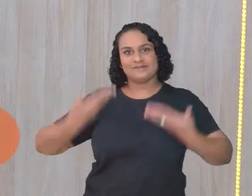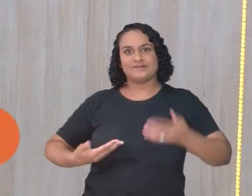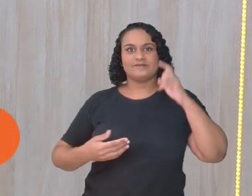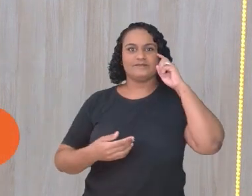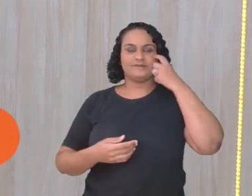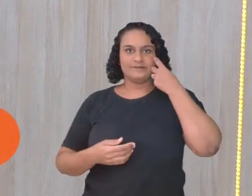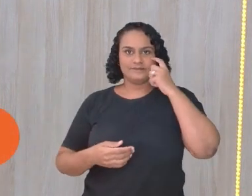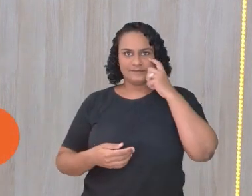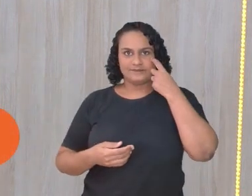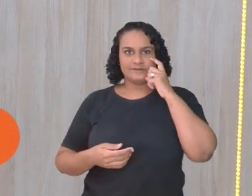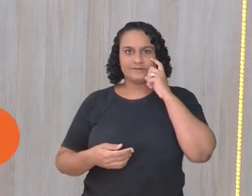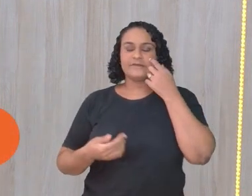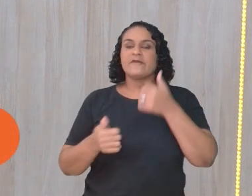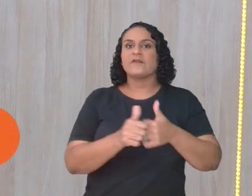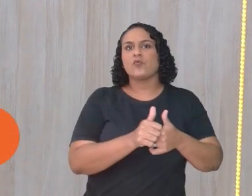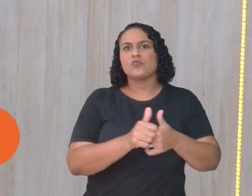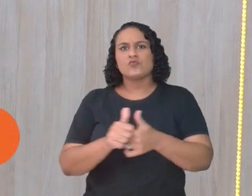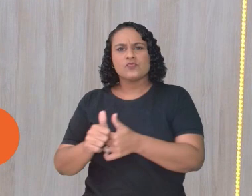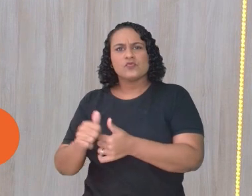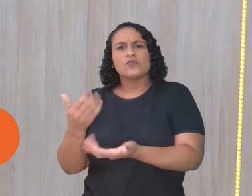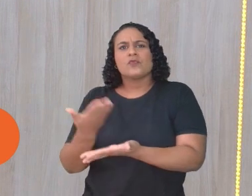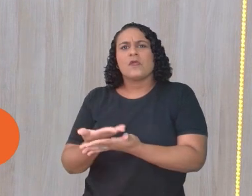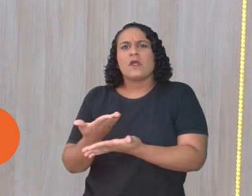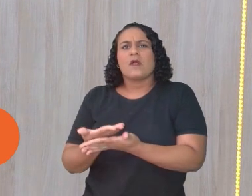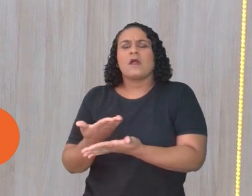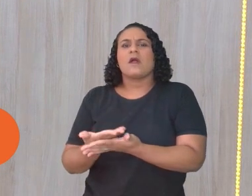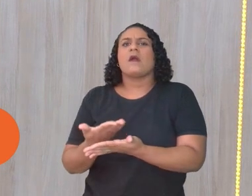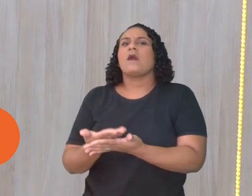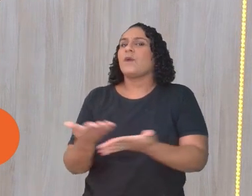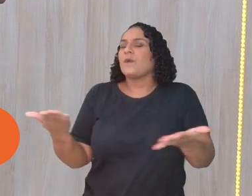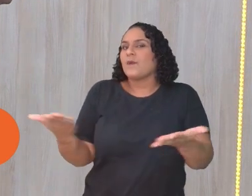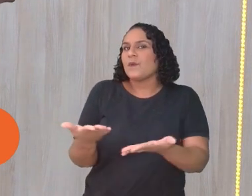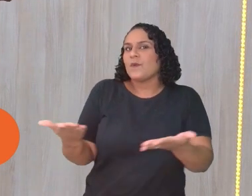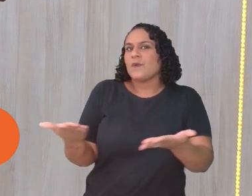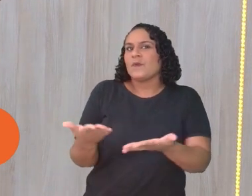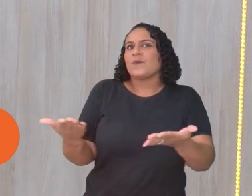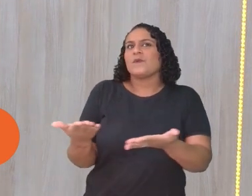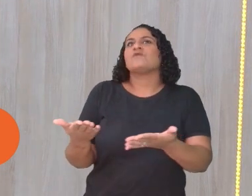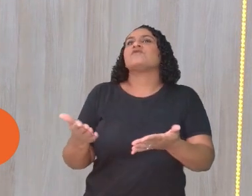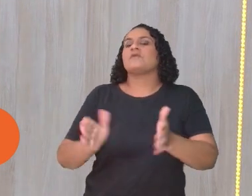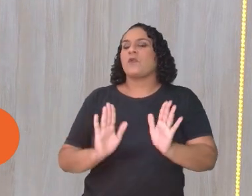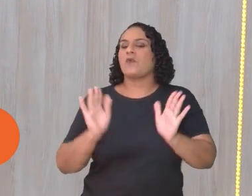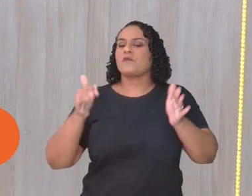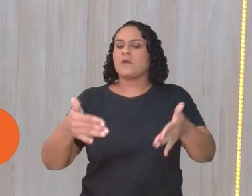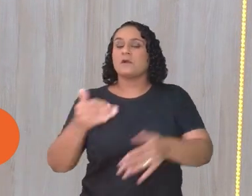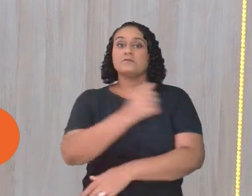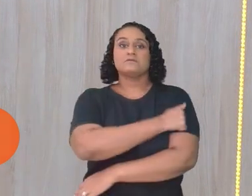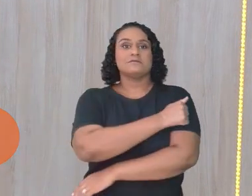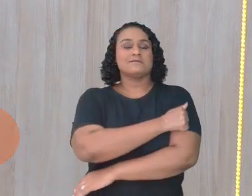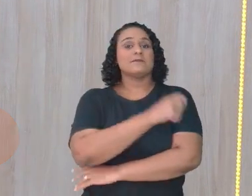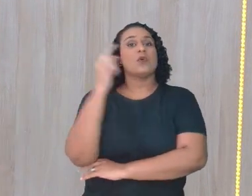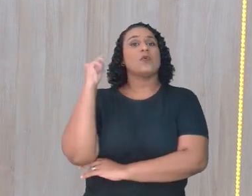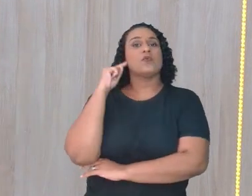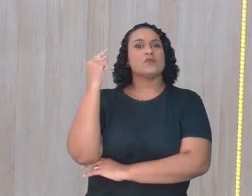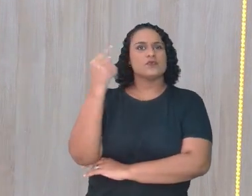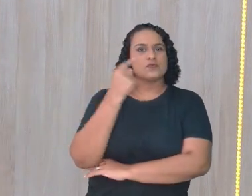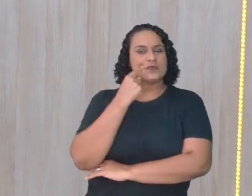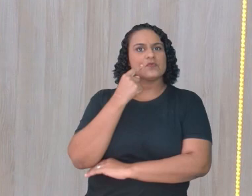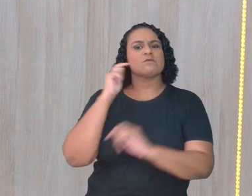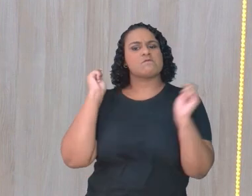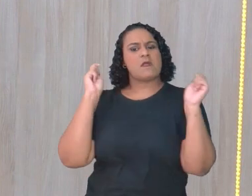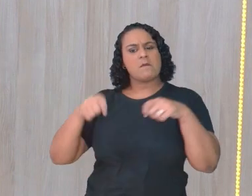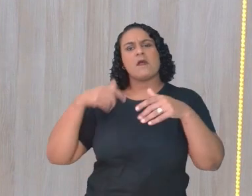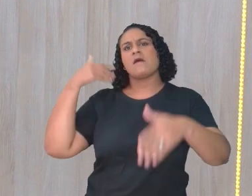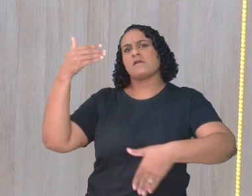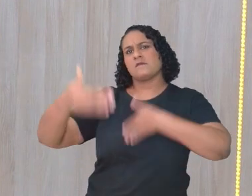vai conosco para essa linda viagem do conhecimento, para que possamos atingir mais estudantes, para que eles possam